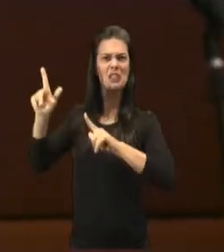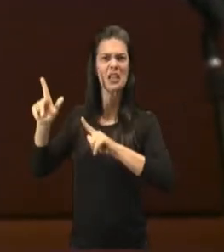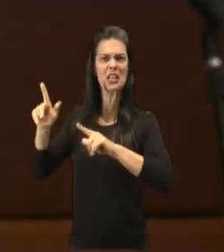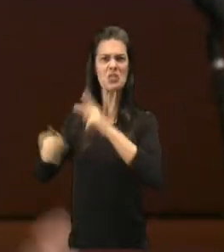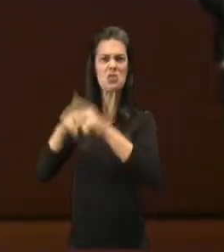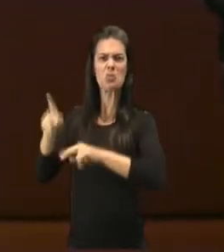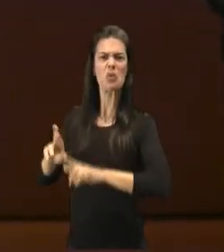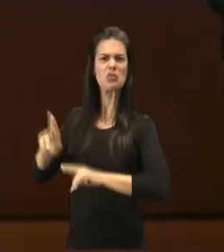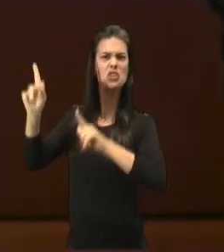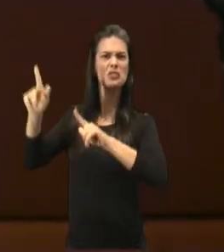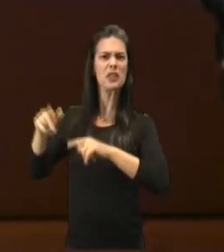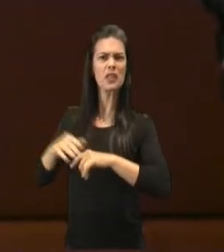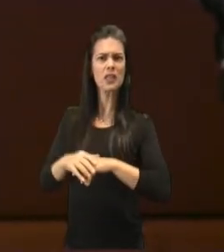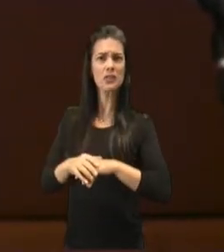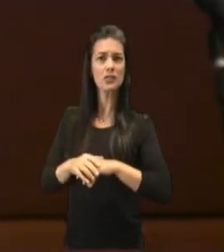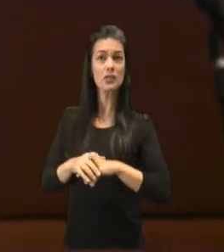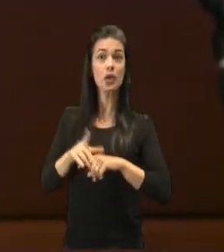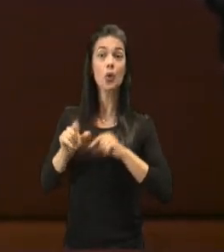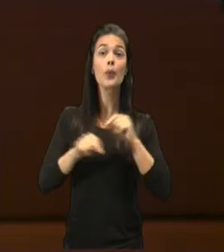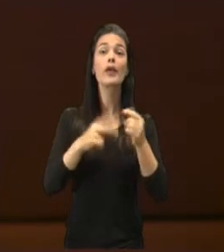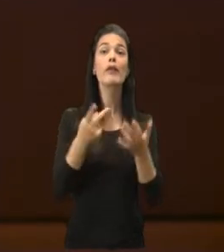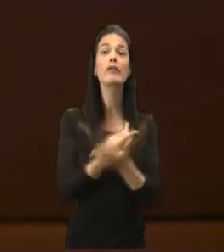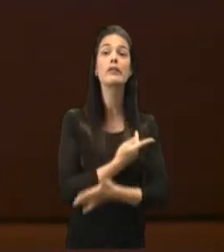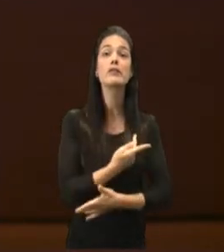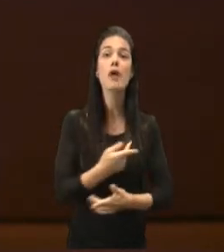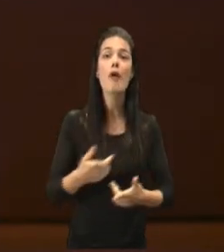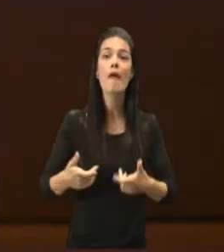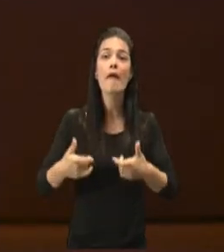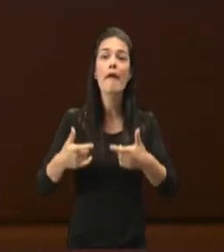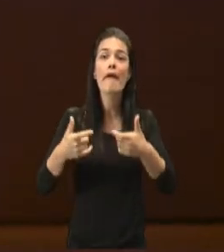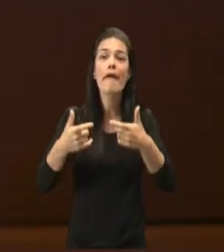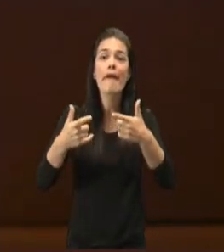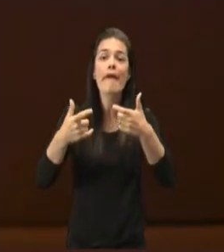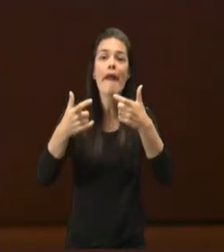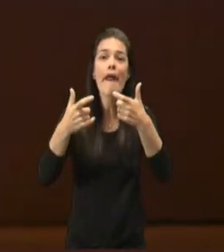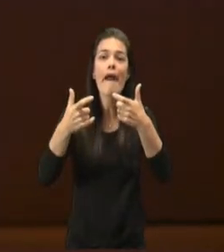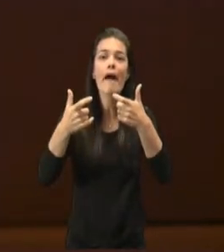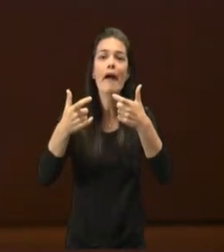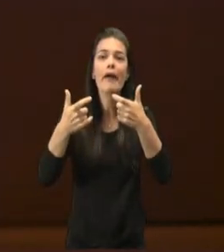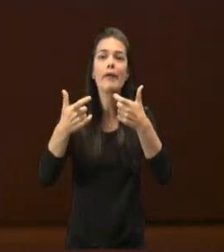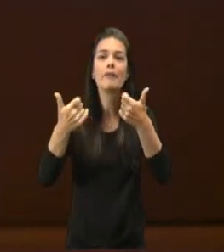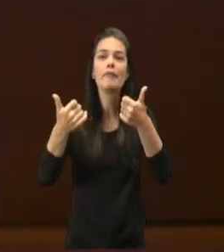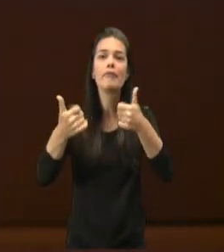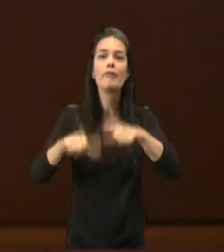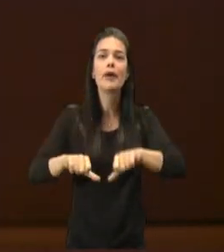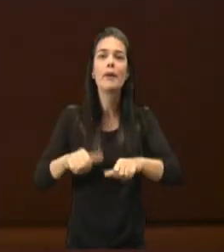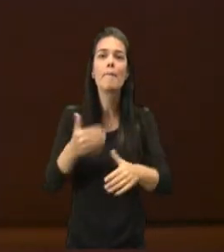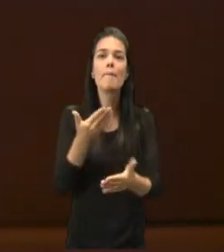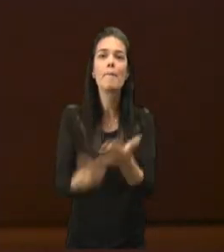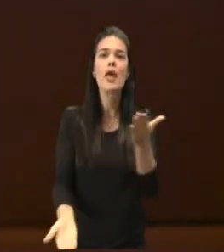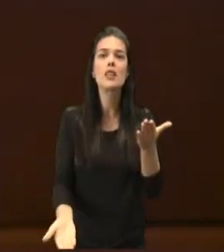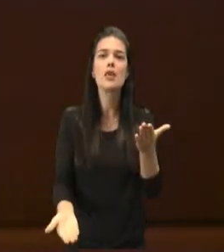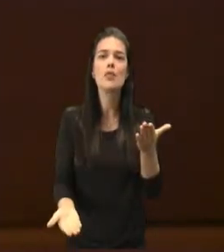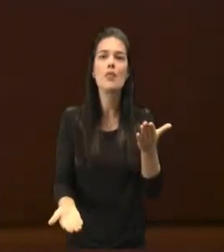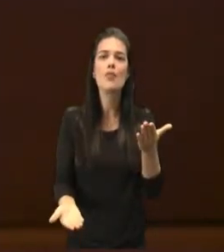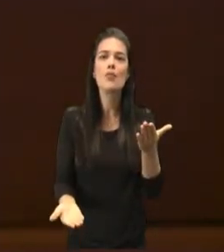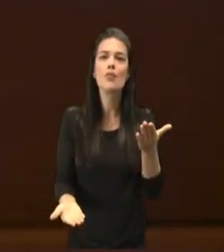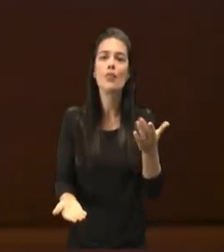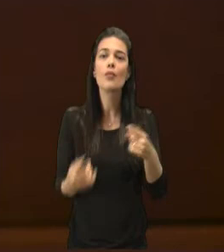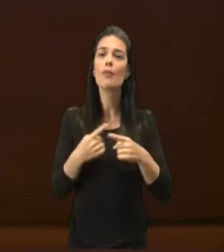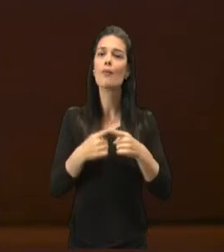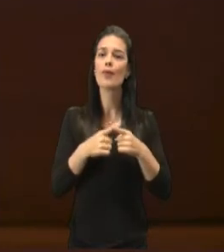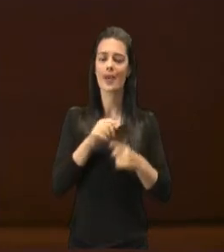vitoriosos, o Senhor nos deu grande vitória, e agora numa batalha inferior, numa batalha que se exige menos do nosso exército, nós